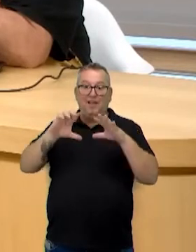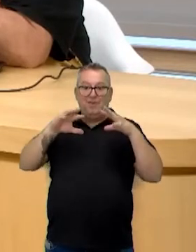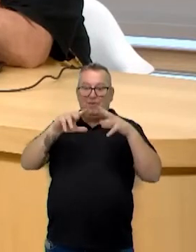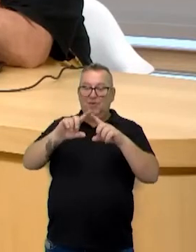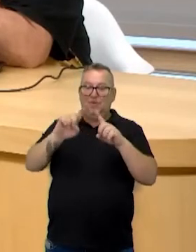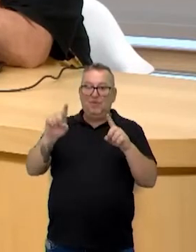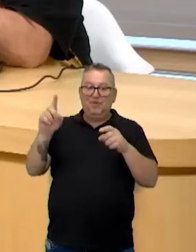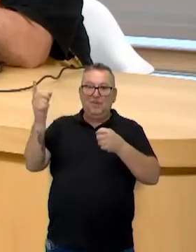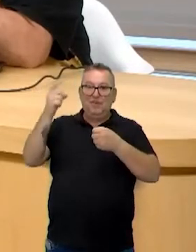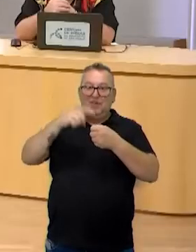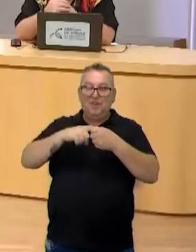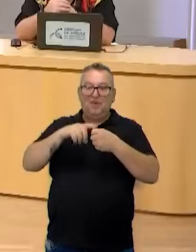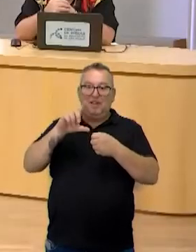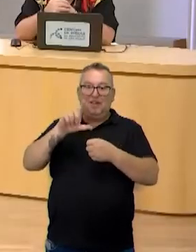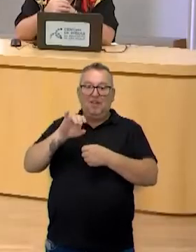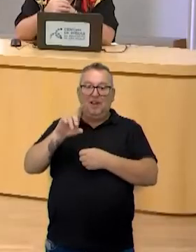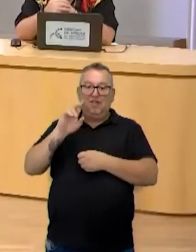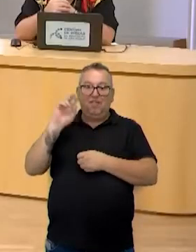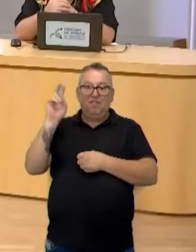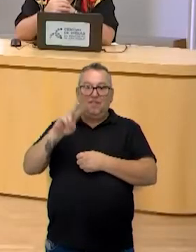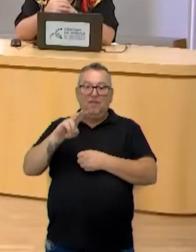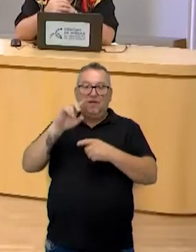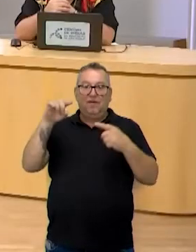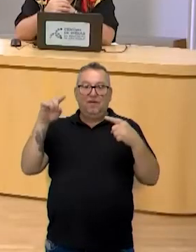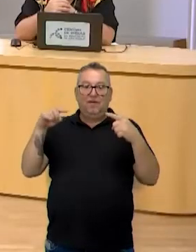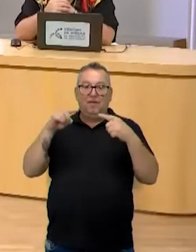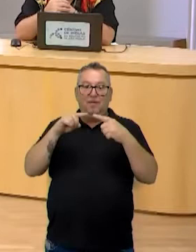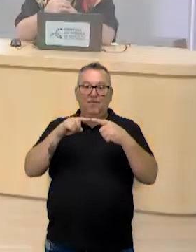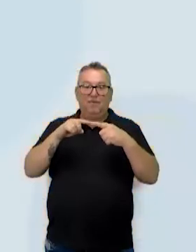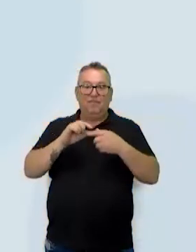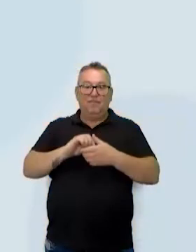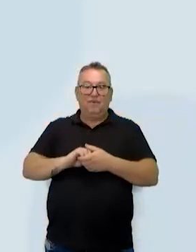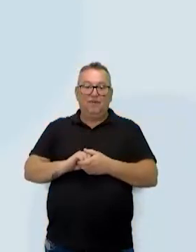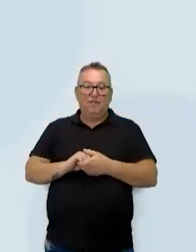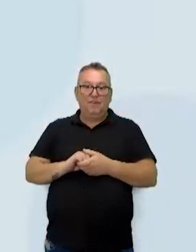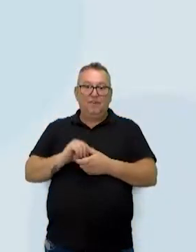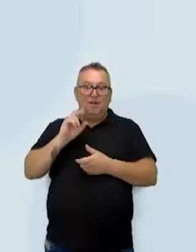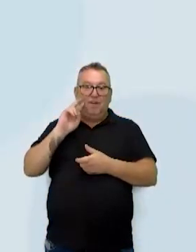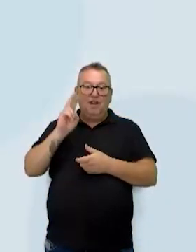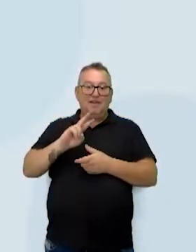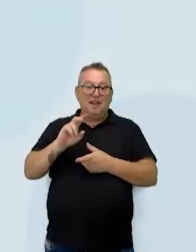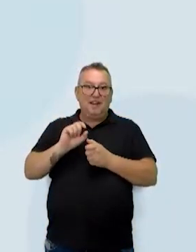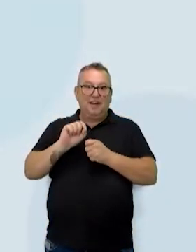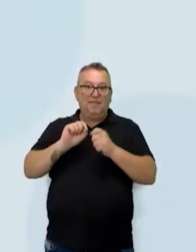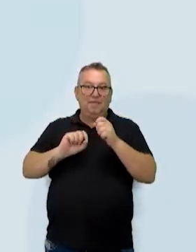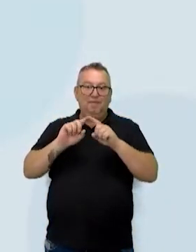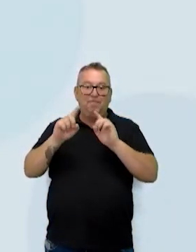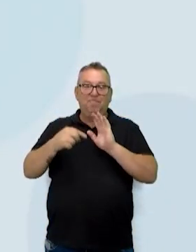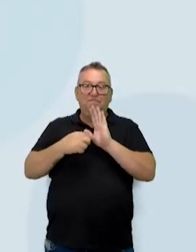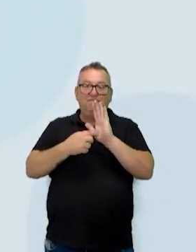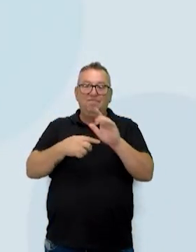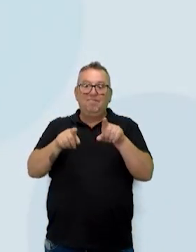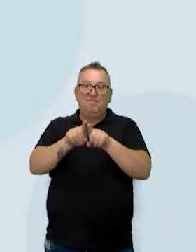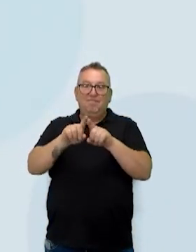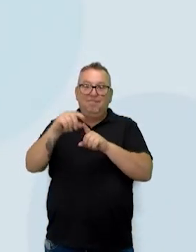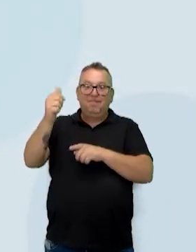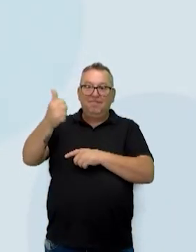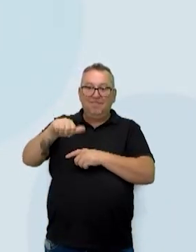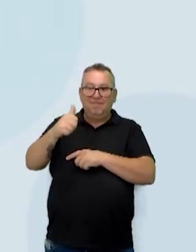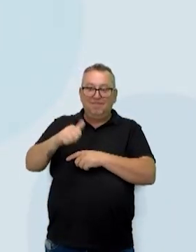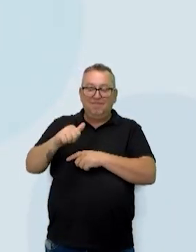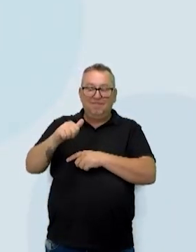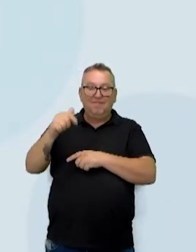isso, bota no LED, vamos ver os objetivos. Olha lá, apresentar uma exposição analítica da reconstrução